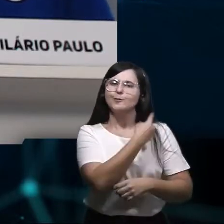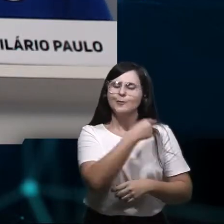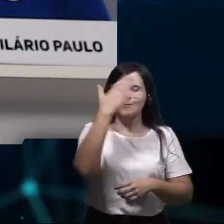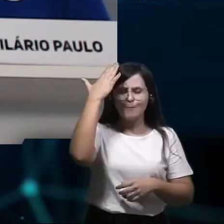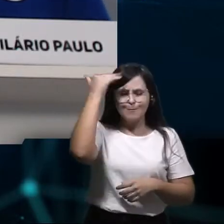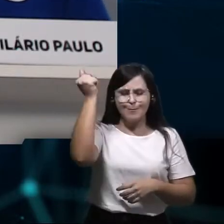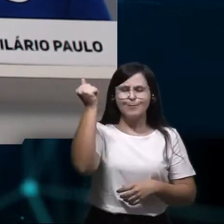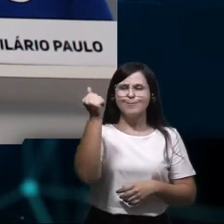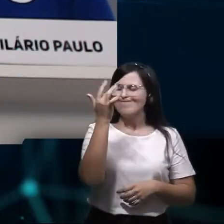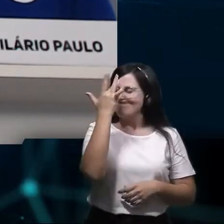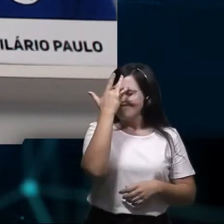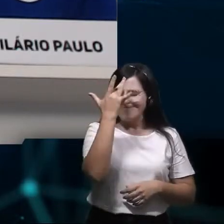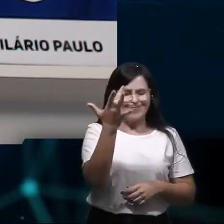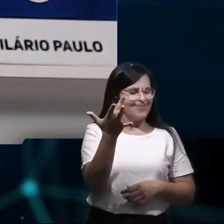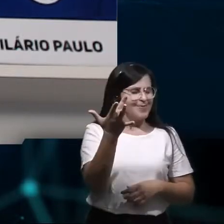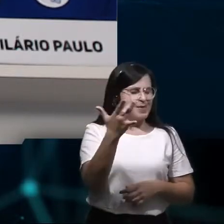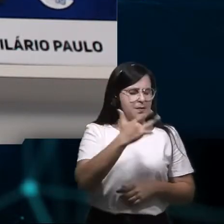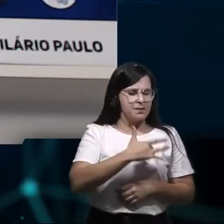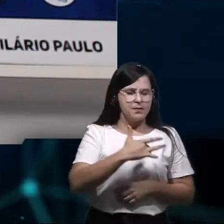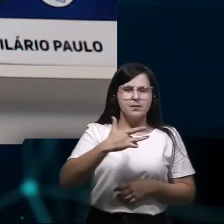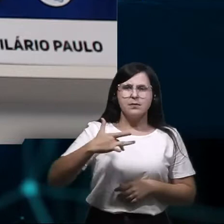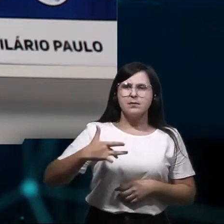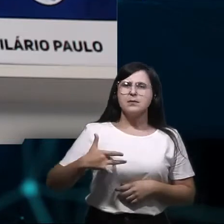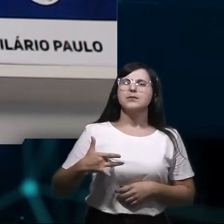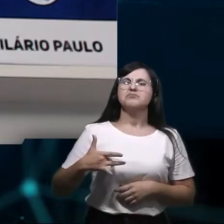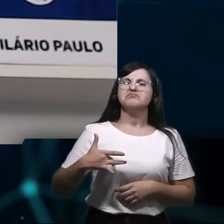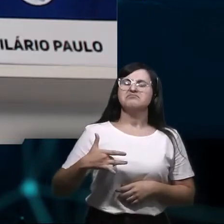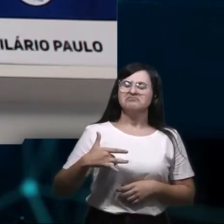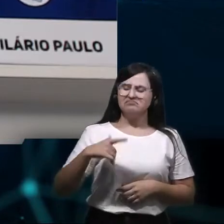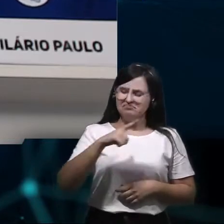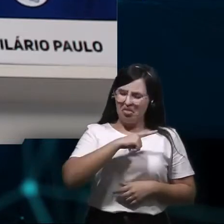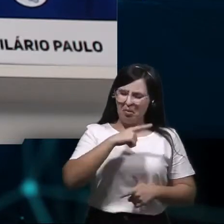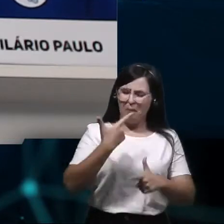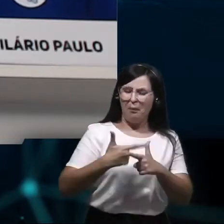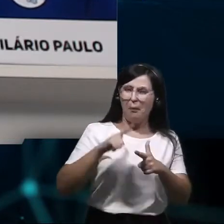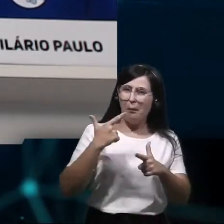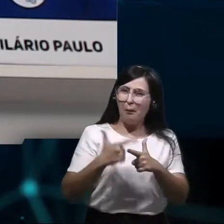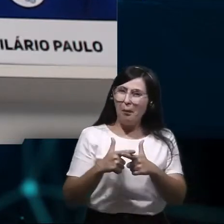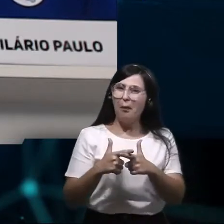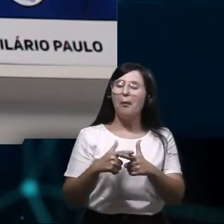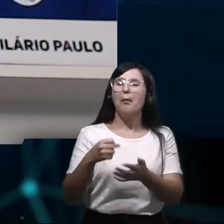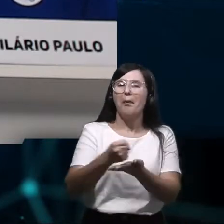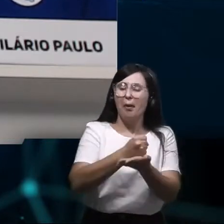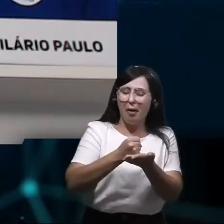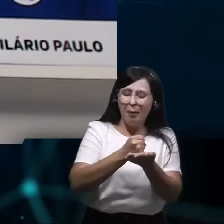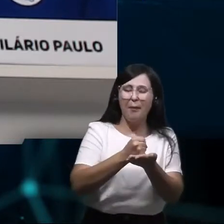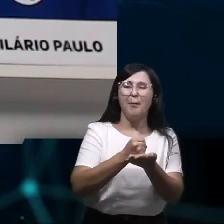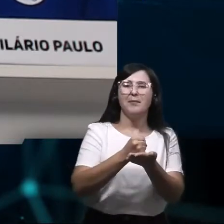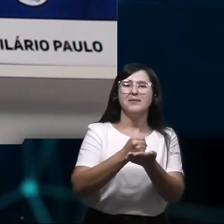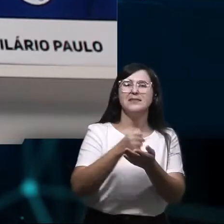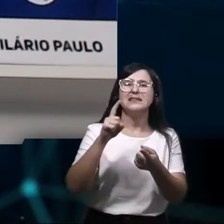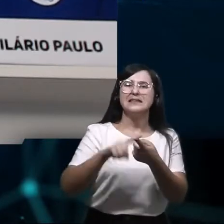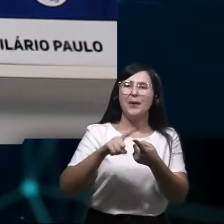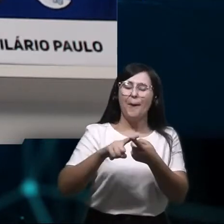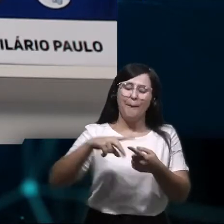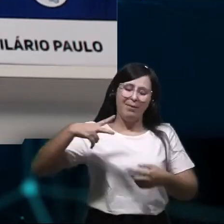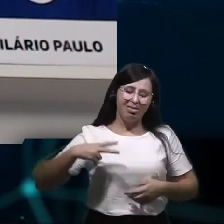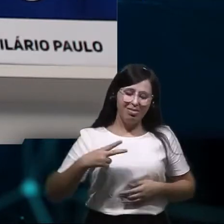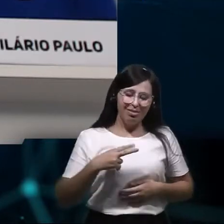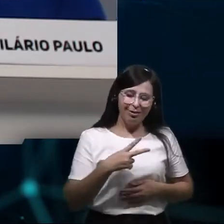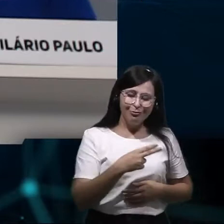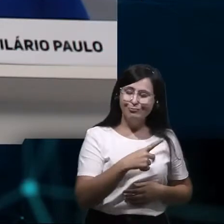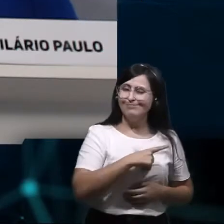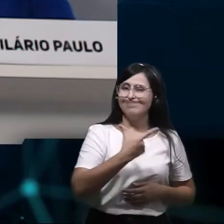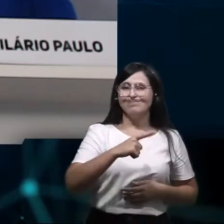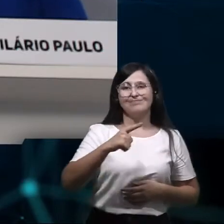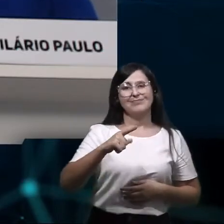não é fácil a questão da saúde, onde deixa muito a desejar, questão de medicamento, questão de cirurgia, que a gente hoje não